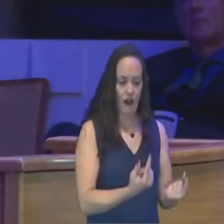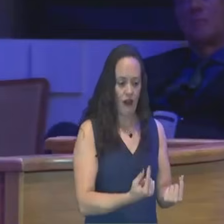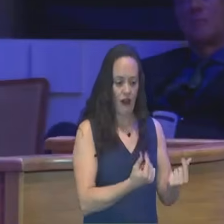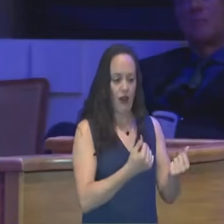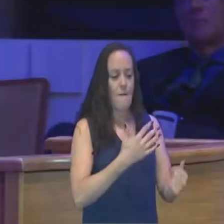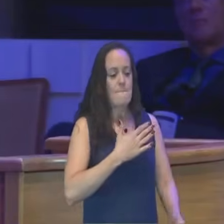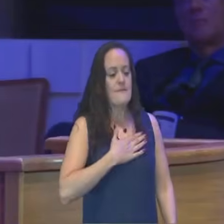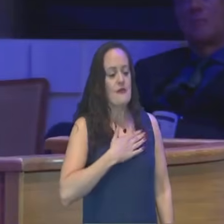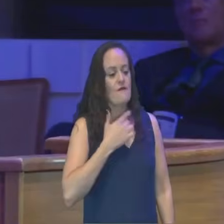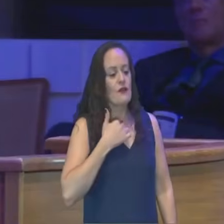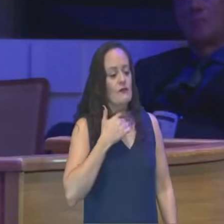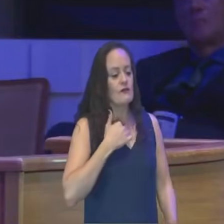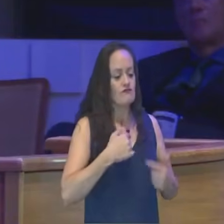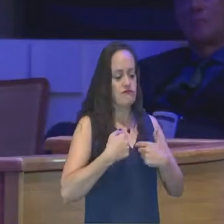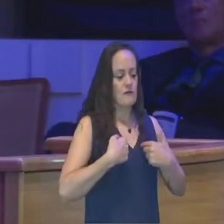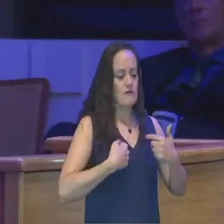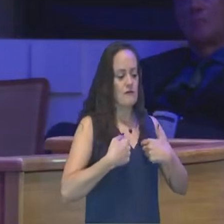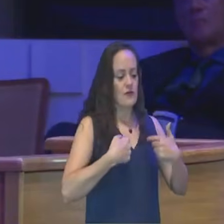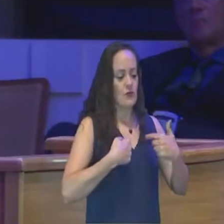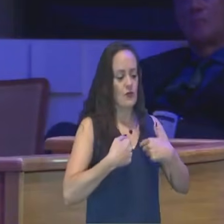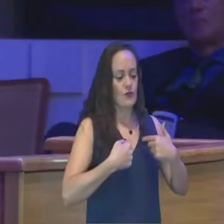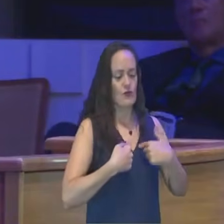vontade.